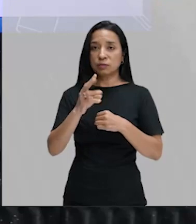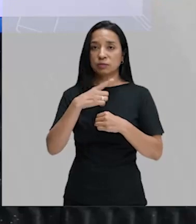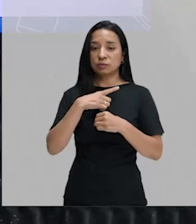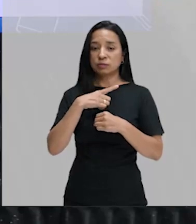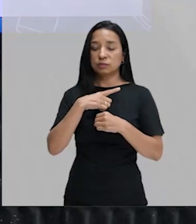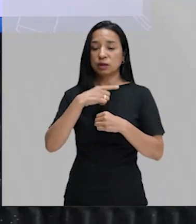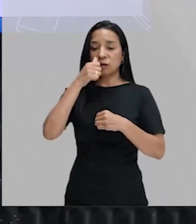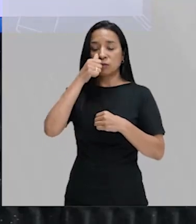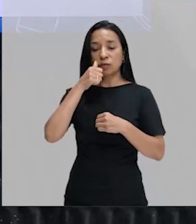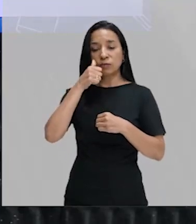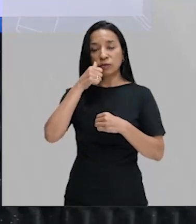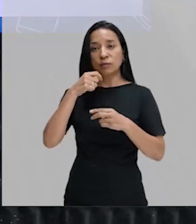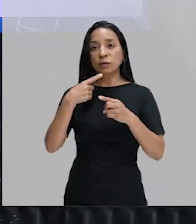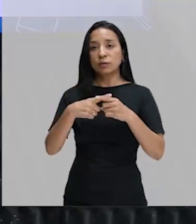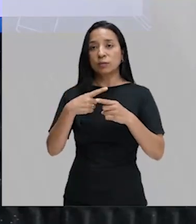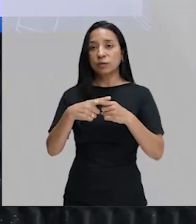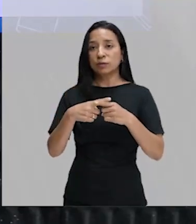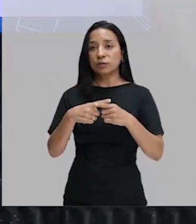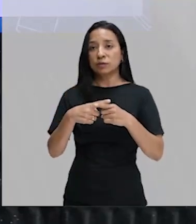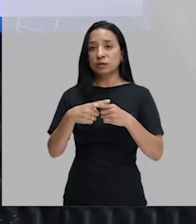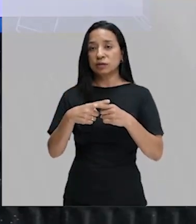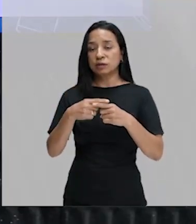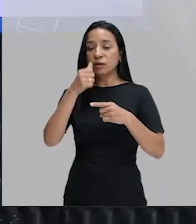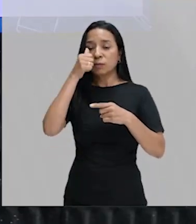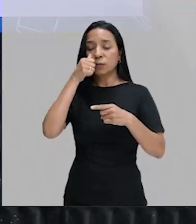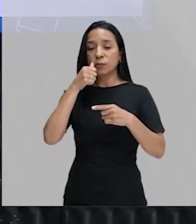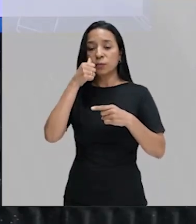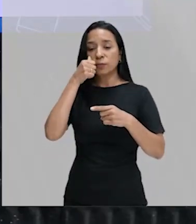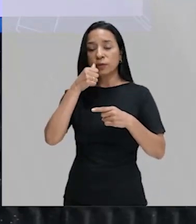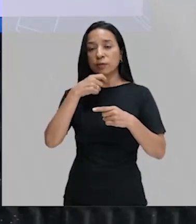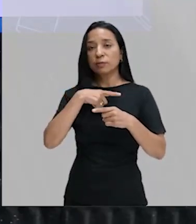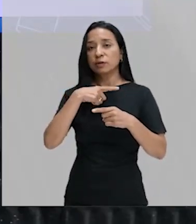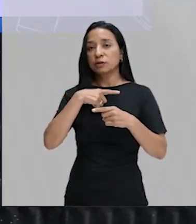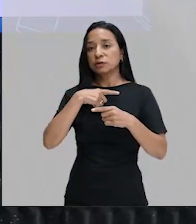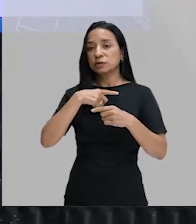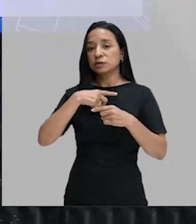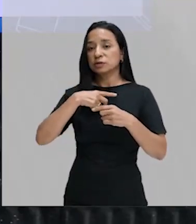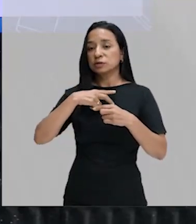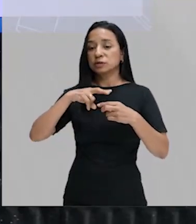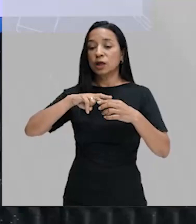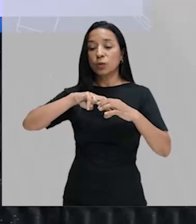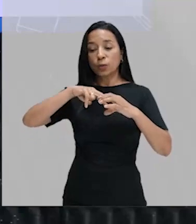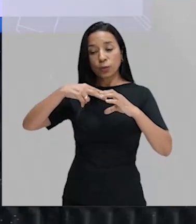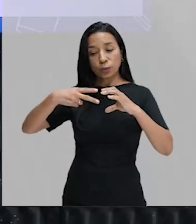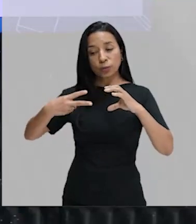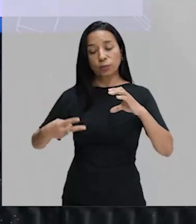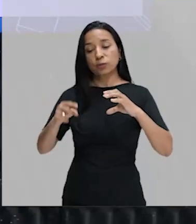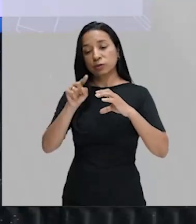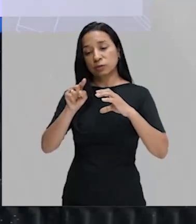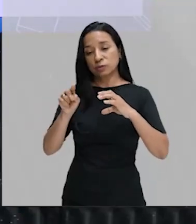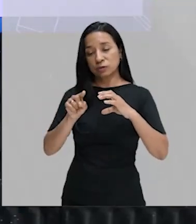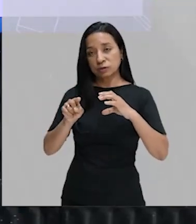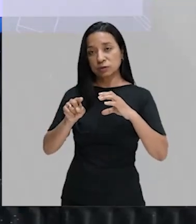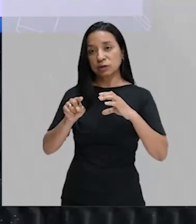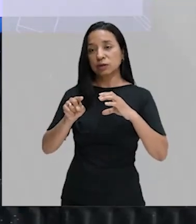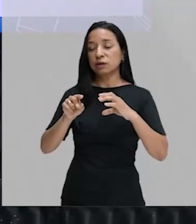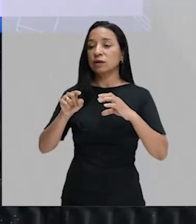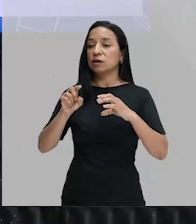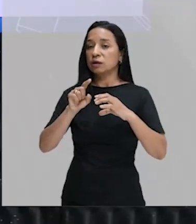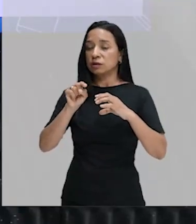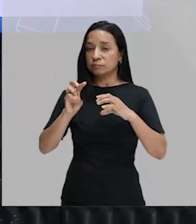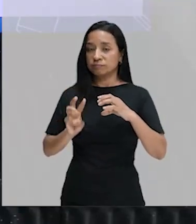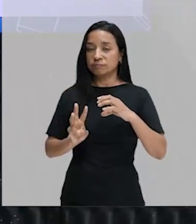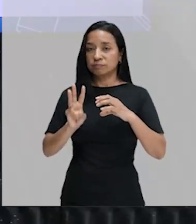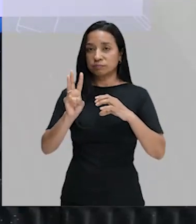uma fêmea. Por quê? Porque as fêmeas têm um cromossomo Z e um cromossomo W. E como ela tem